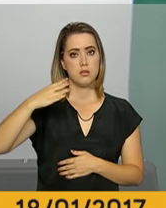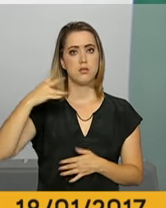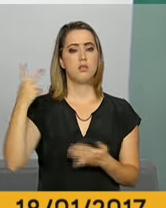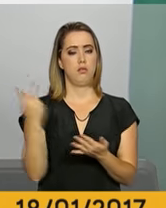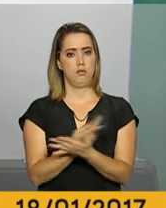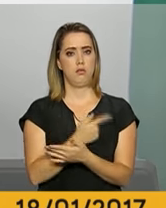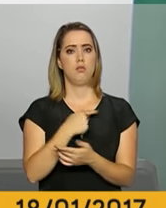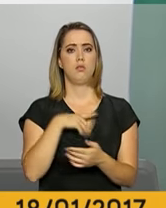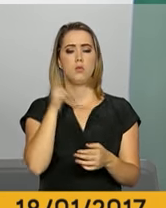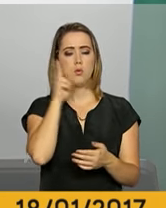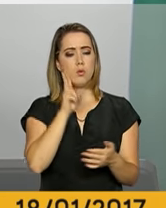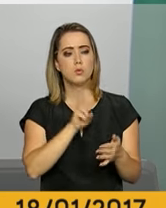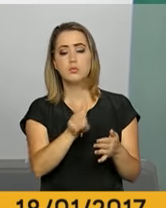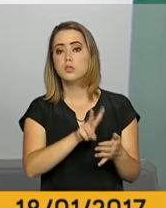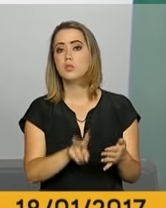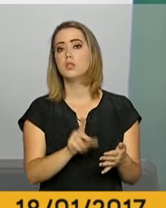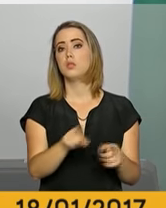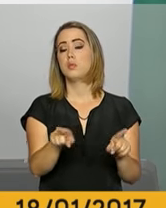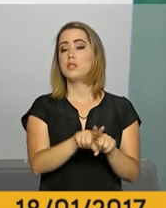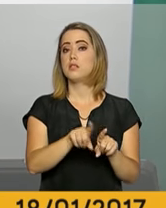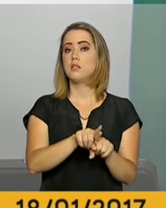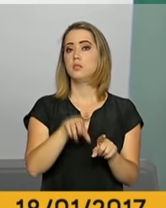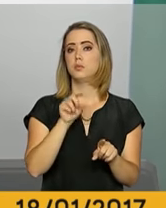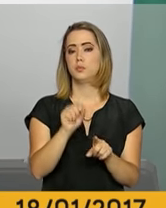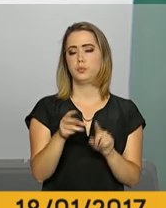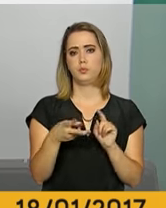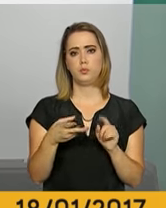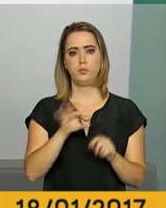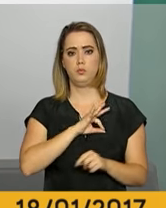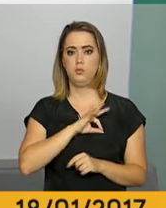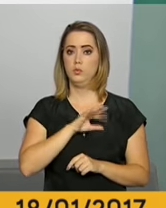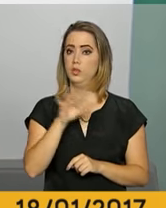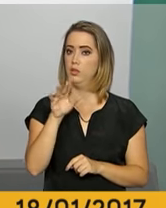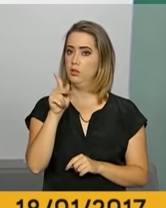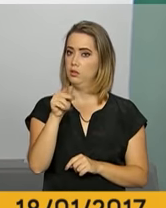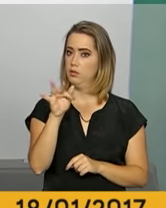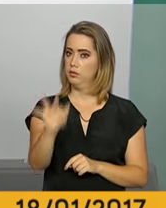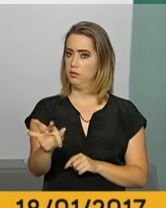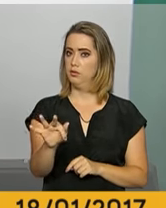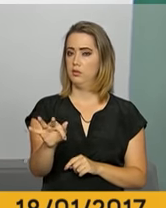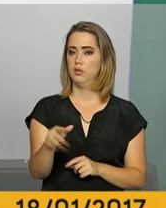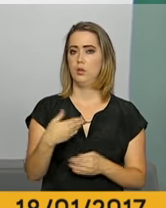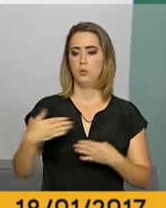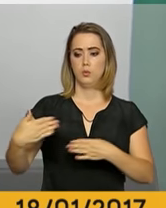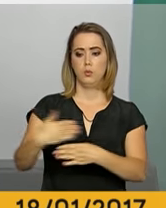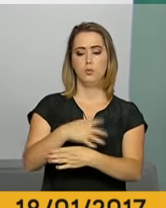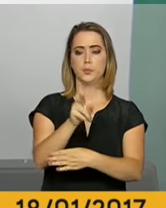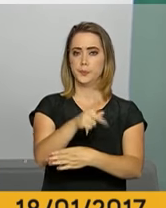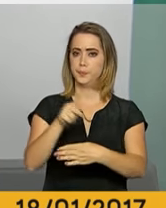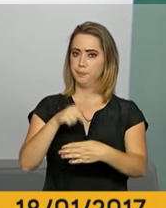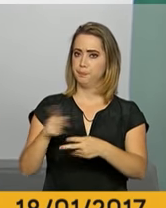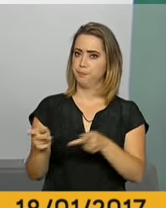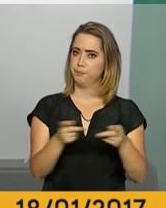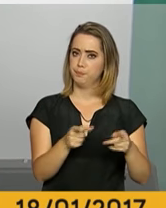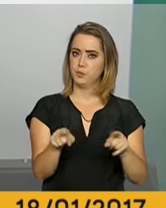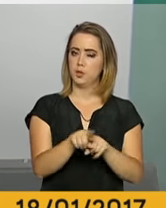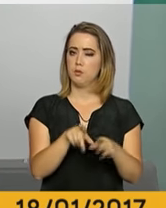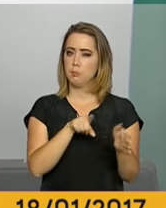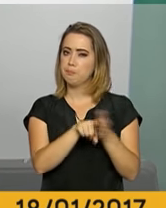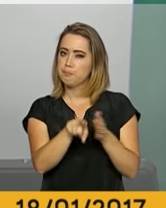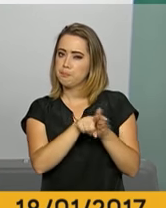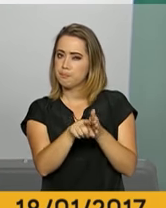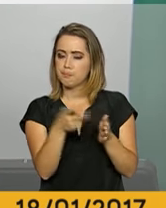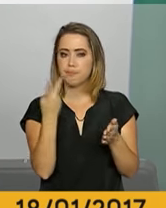farão inspeção, mas também da Polícia Federal, questão das fronteiras, e também na atividade